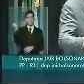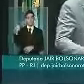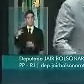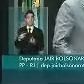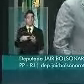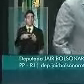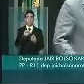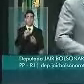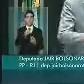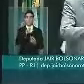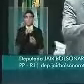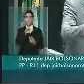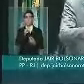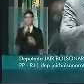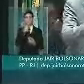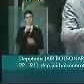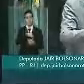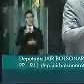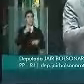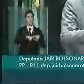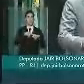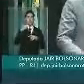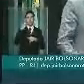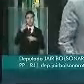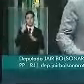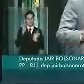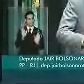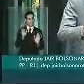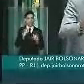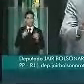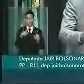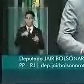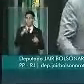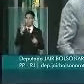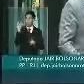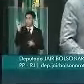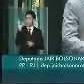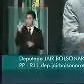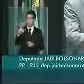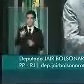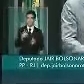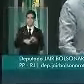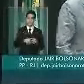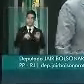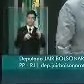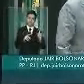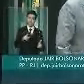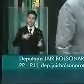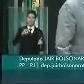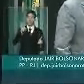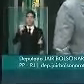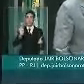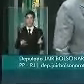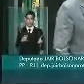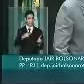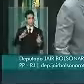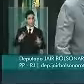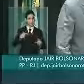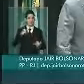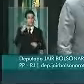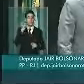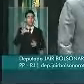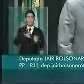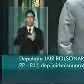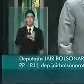presos políticos. Então, há uma diferença muito grande entre eu e a esquerda sobre o que é direitos humanos. Lamentar